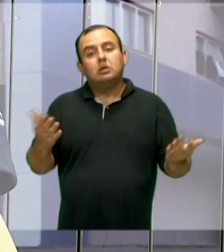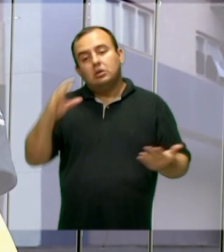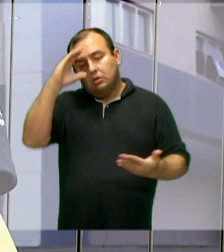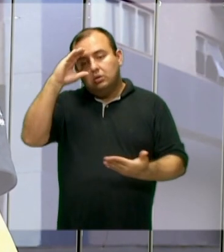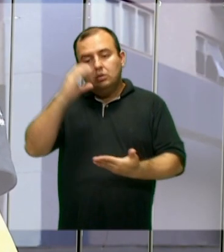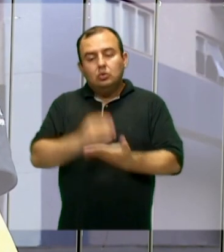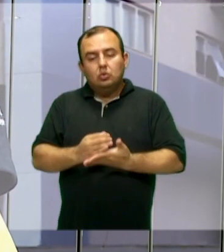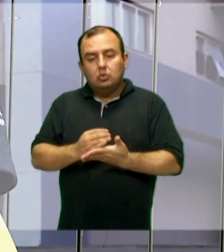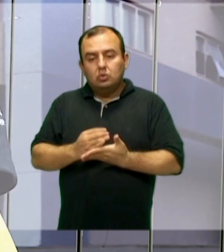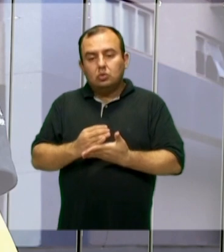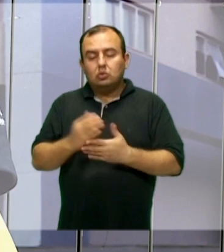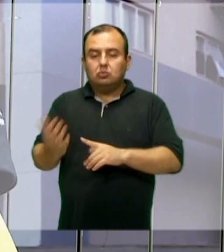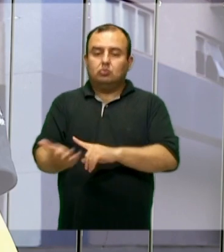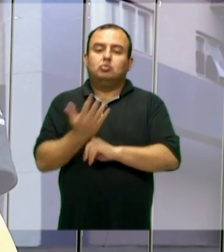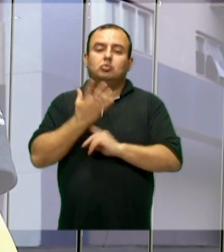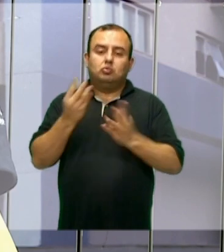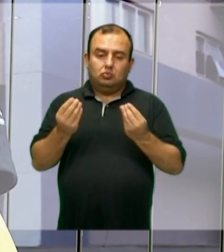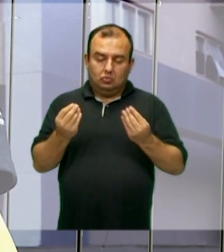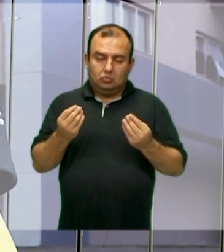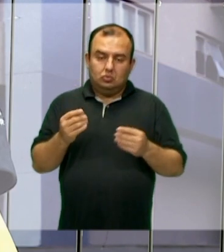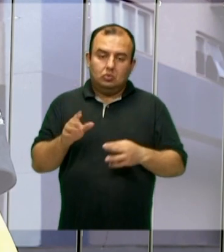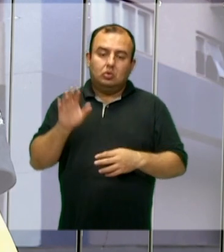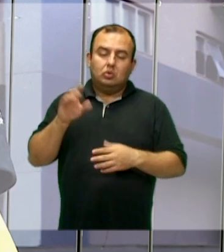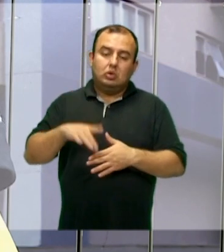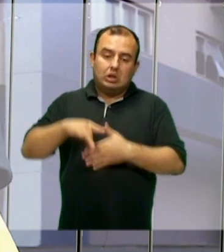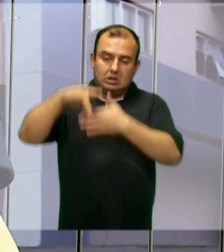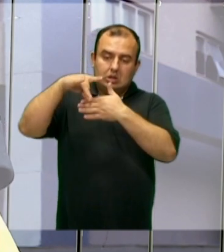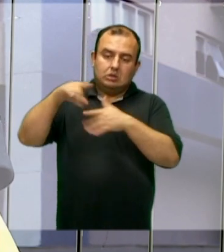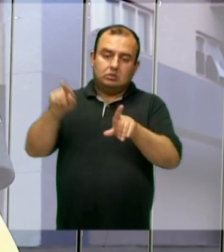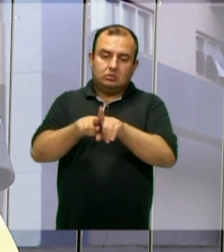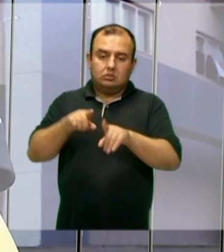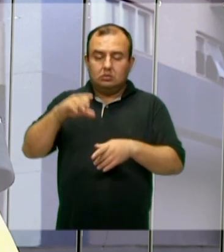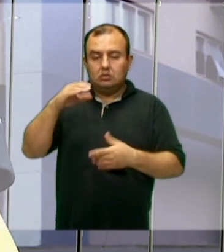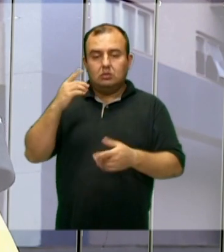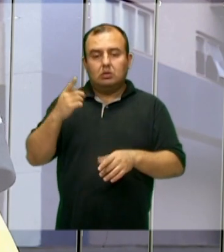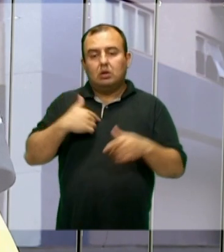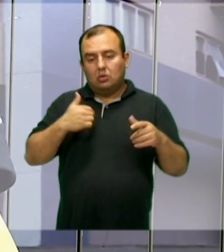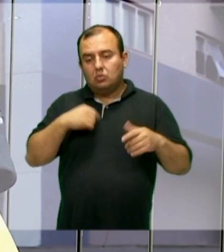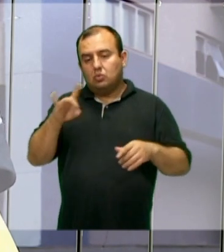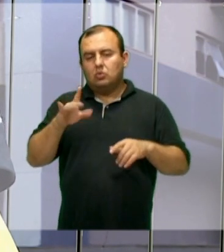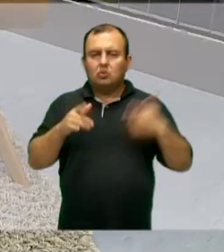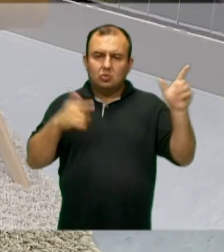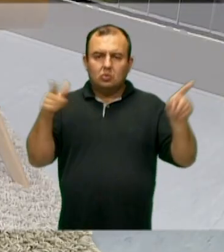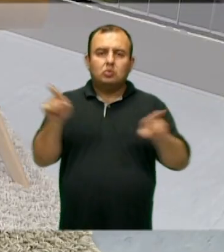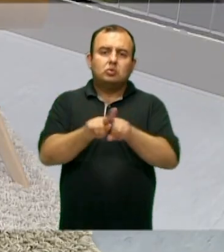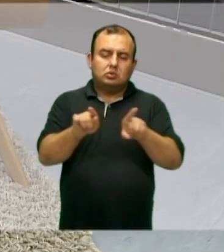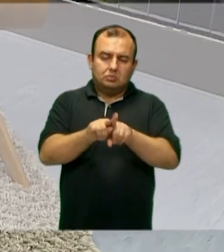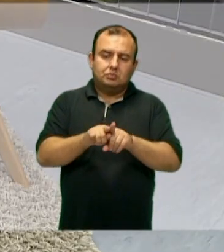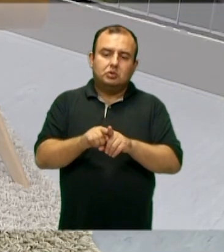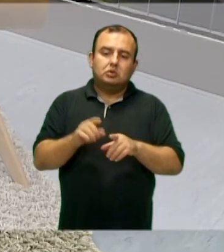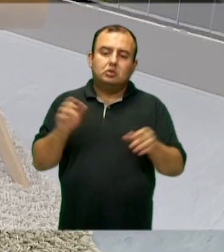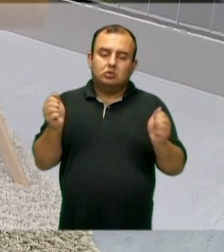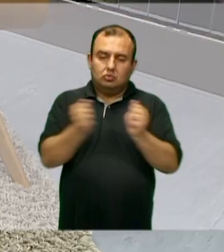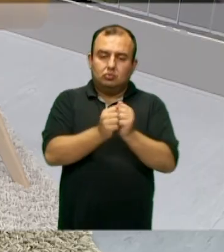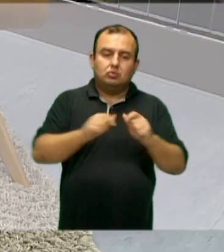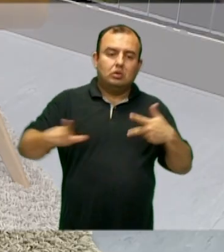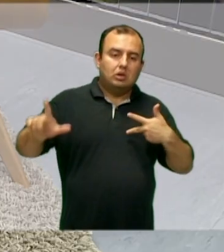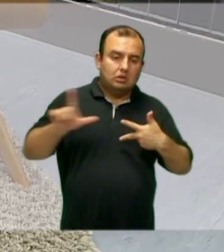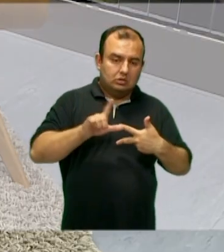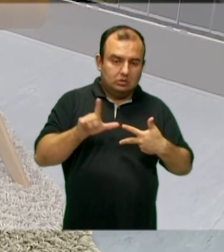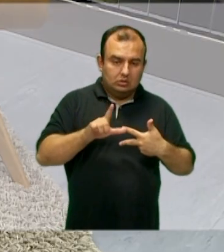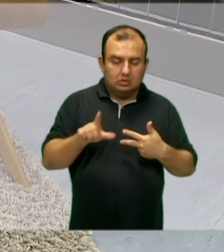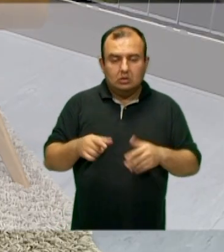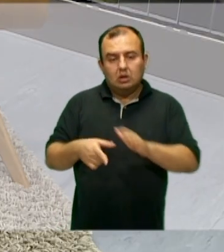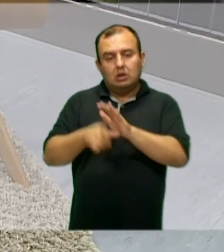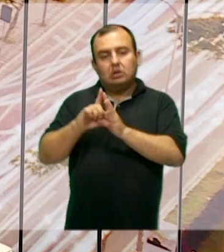creio que eu me aprimorei muito em relação à liderança e eu creio que não só eu, como os demais vereadores mirins que fazem parte dessa legislatura. Antes de